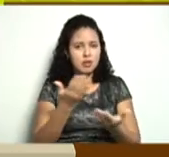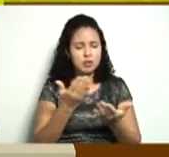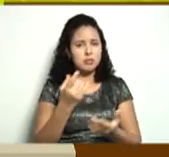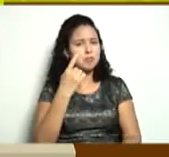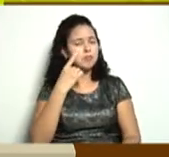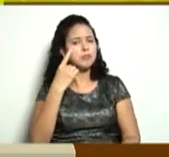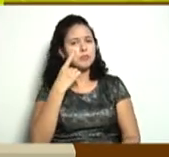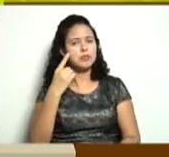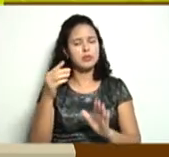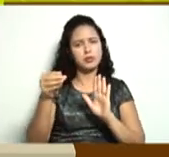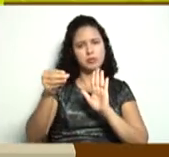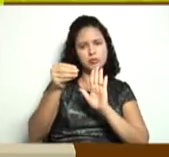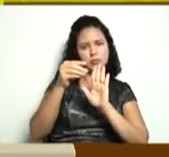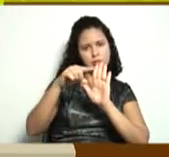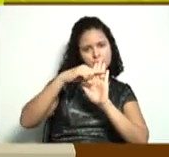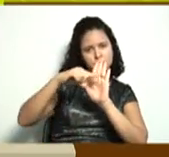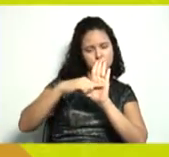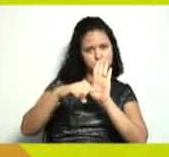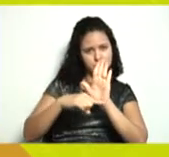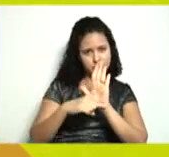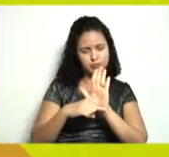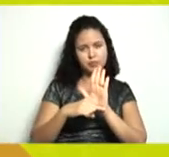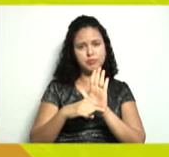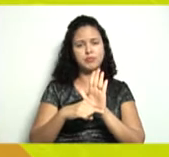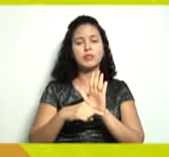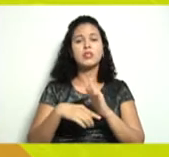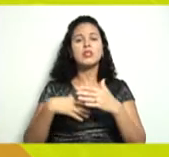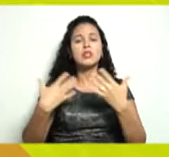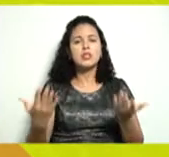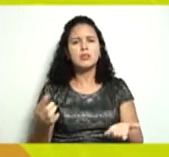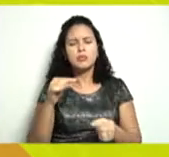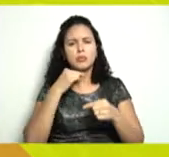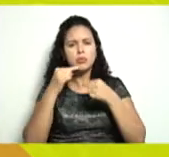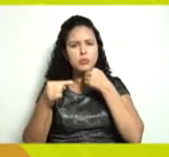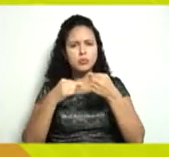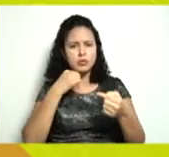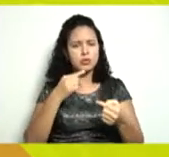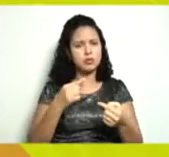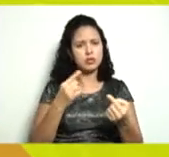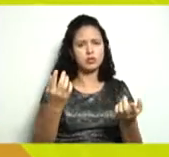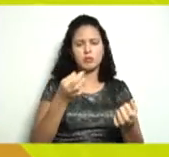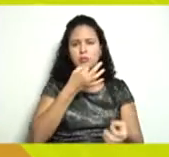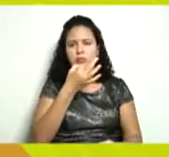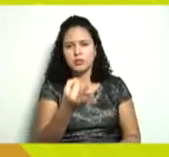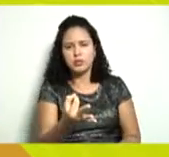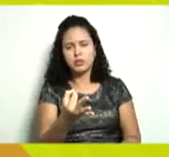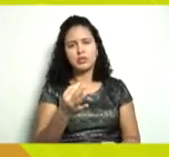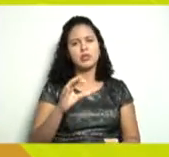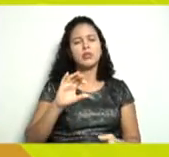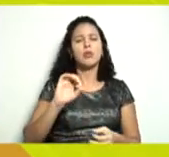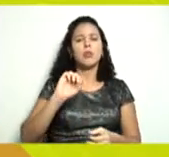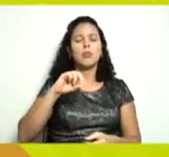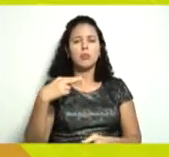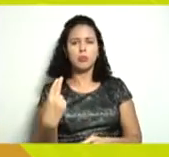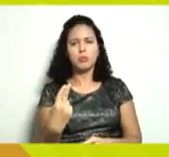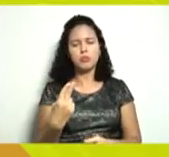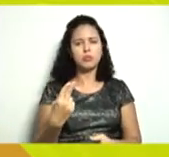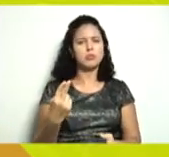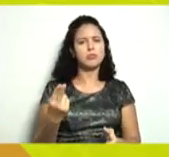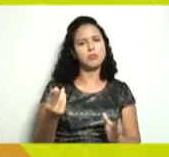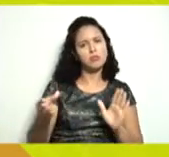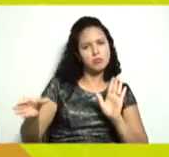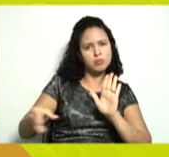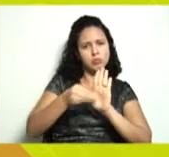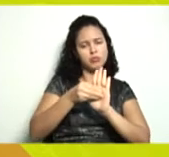ver esses pontos que acabamos de destacar. Então, se tiver alguma dúvida, sugestão ou até mesmo uma colocação,